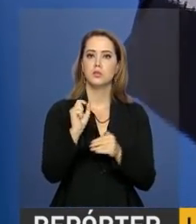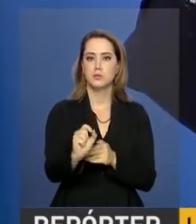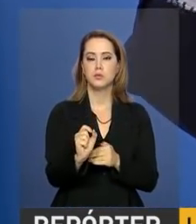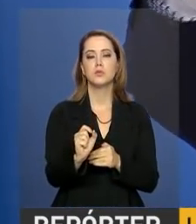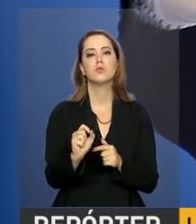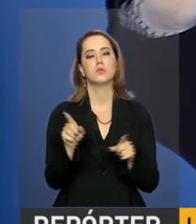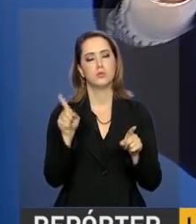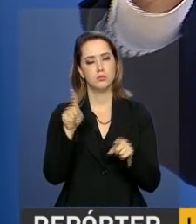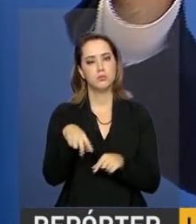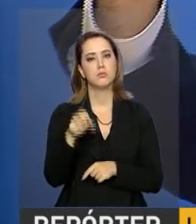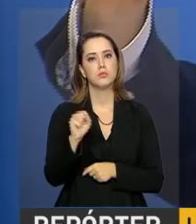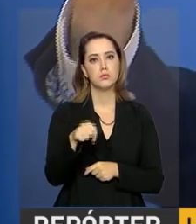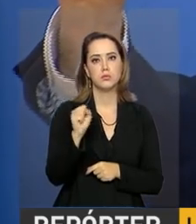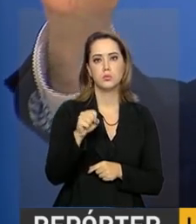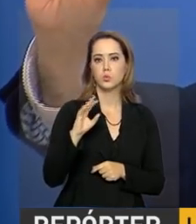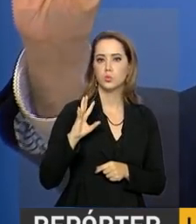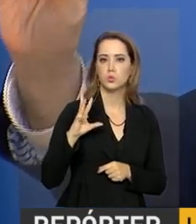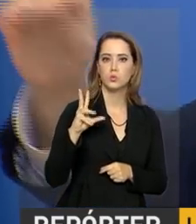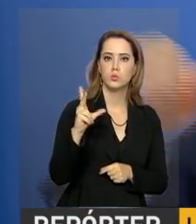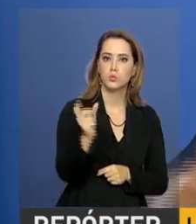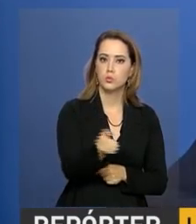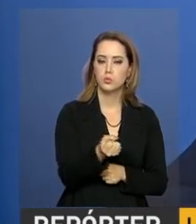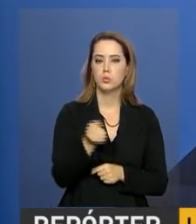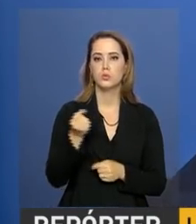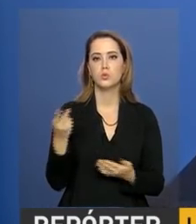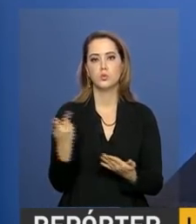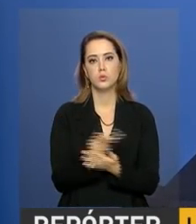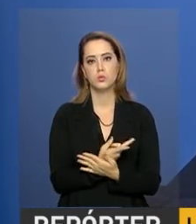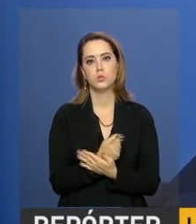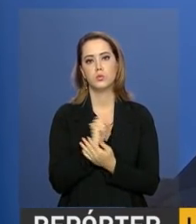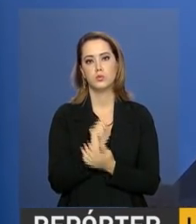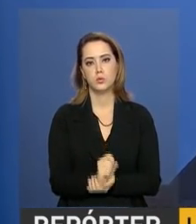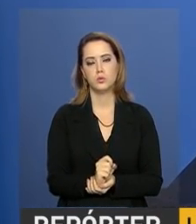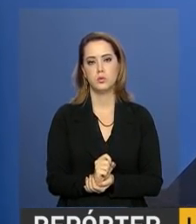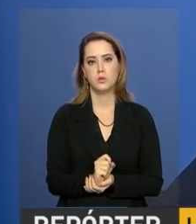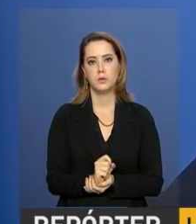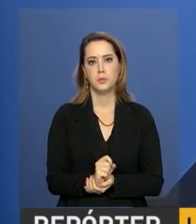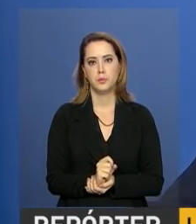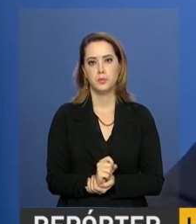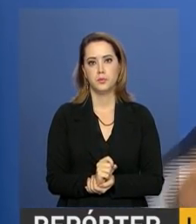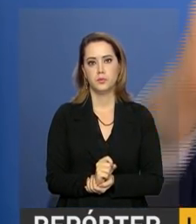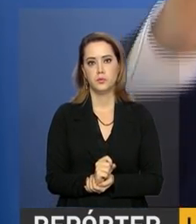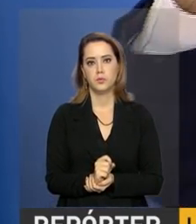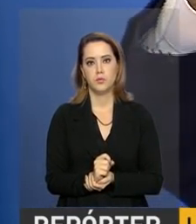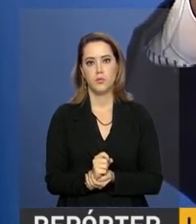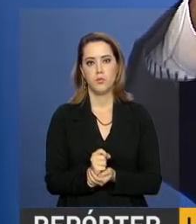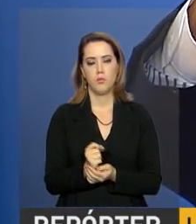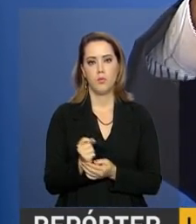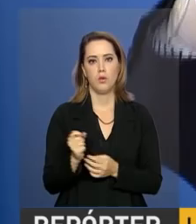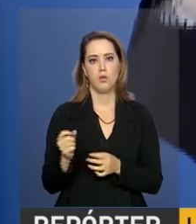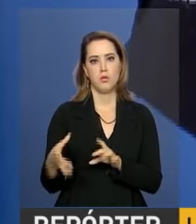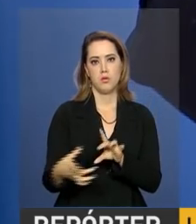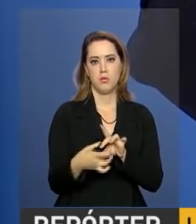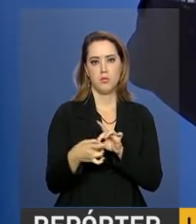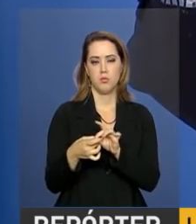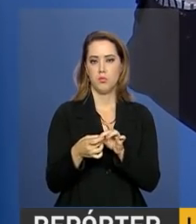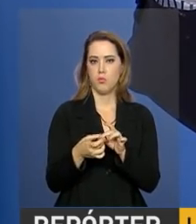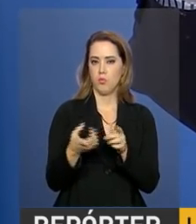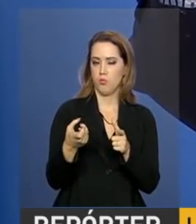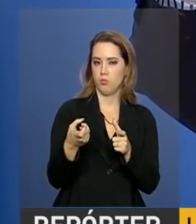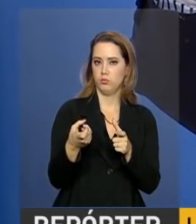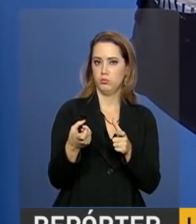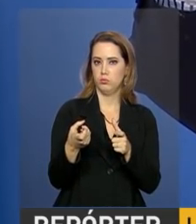isso faz com que todas as previsões indicam que a relação da dívida pública